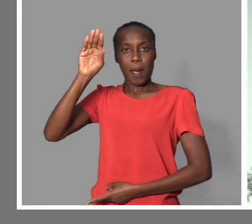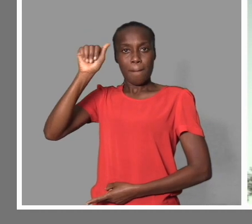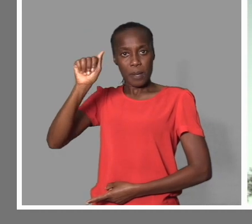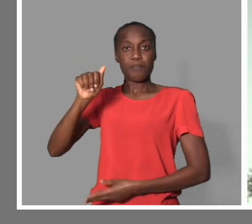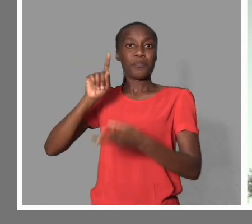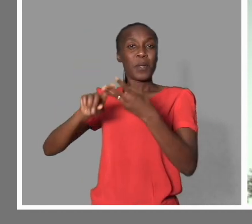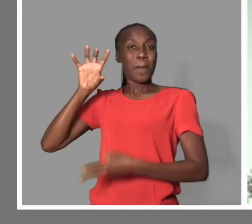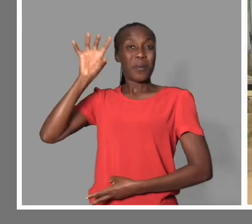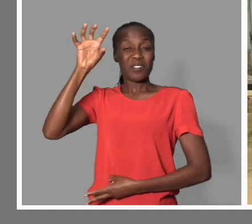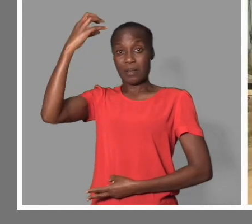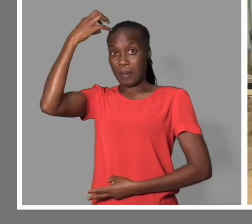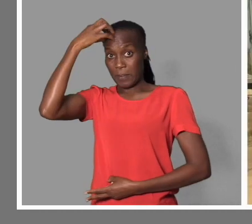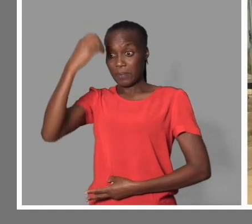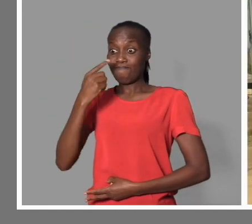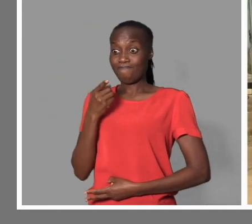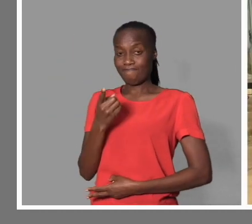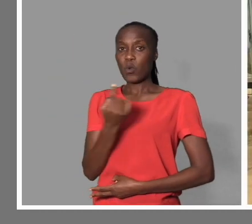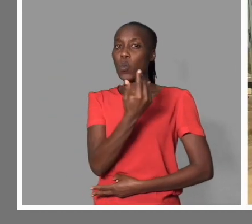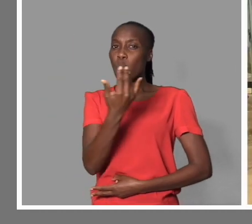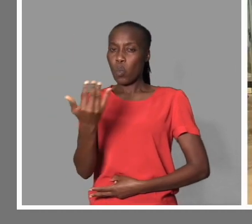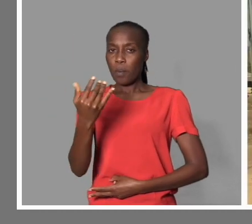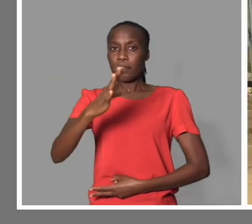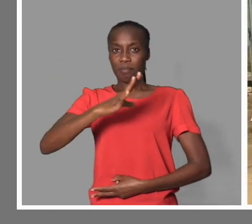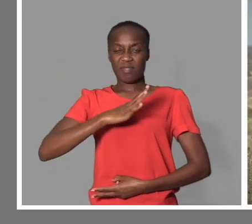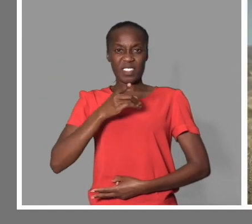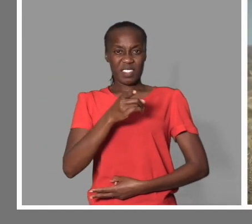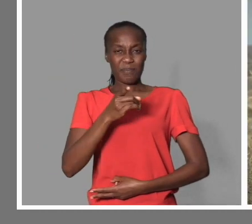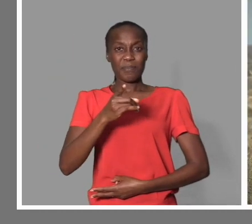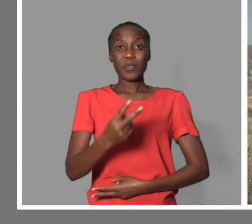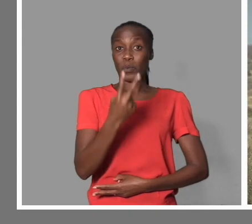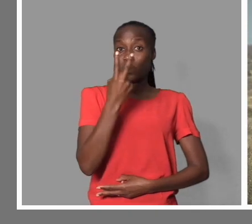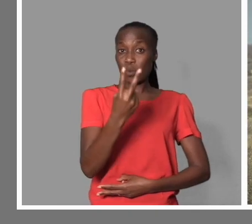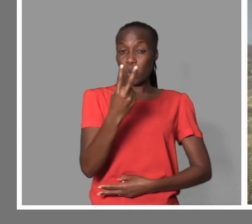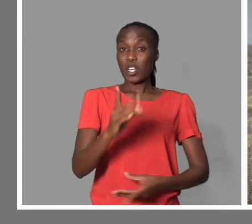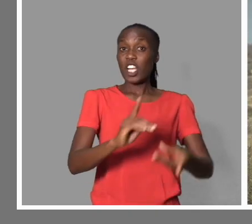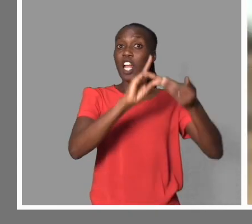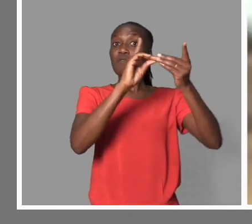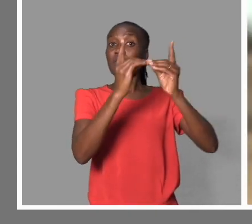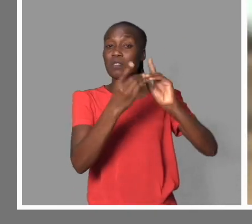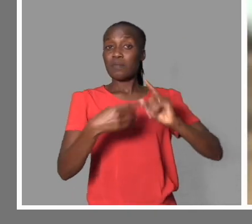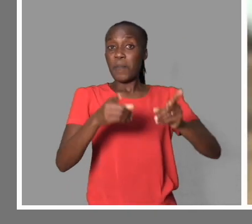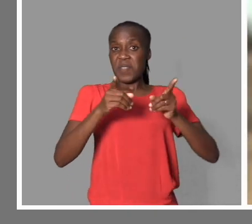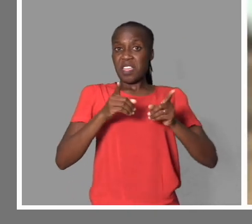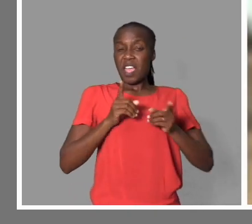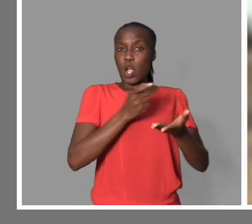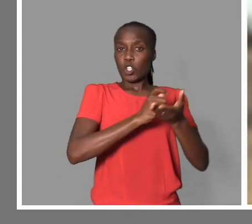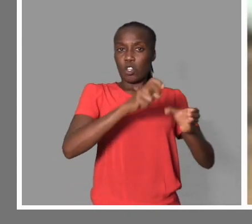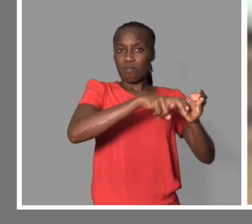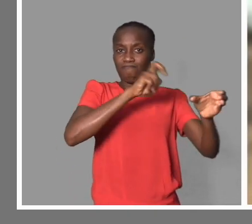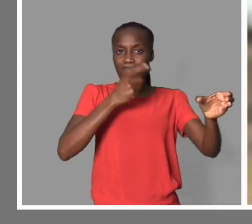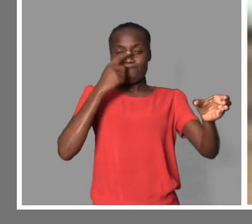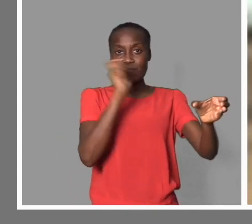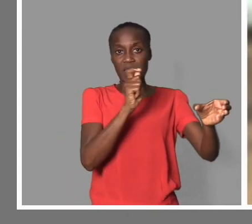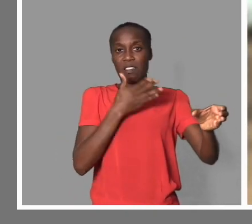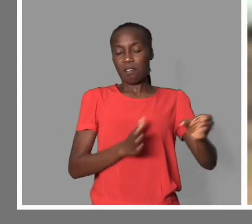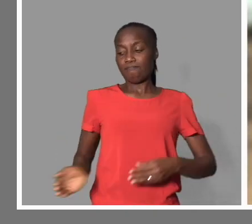Sábia, distrito da Moamba, província de Maputo, constitui para esta estatística. Aqui encontramos duas adolescentes